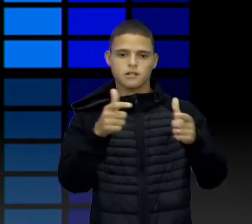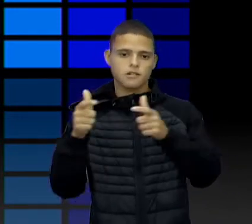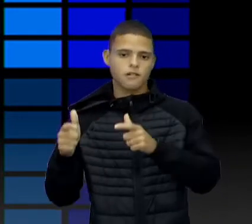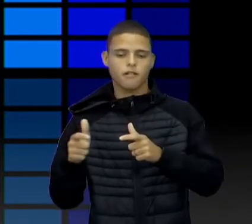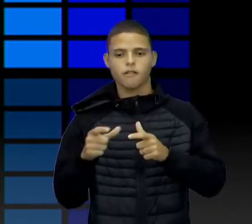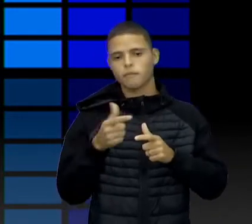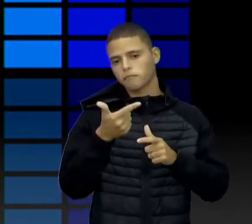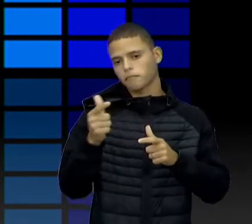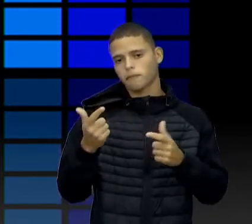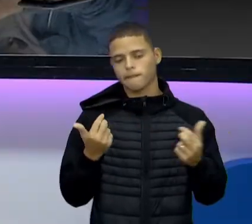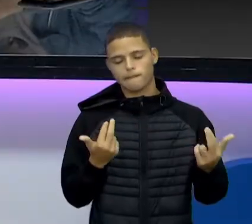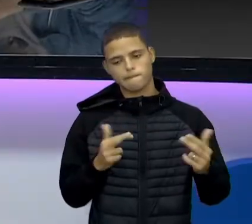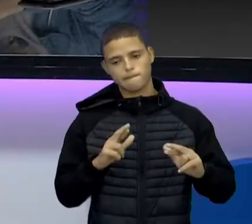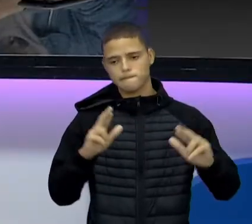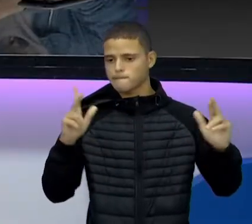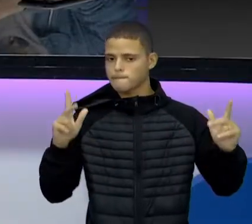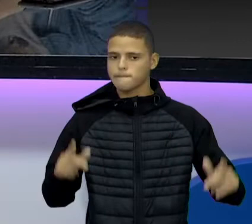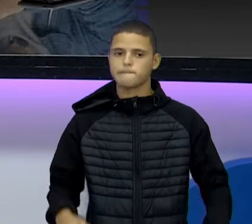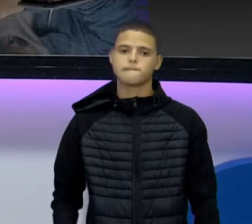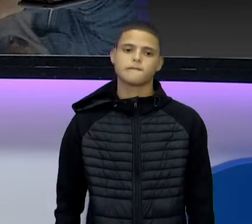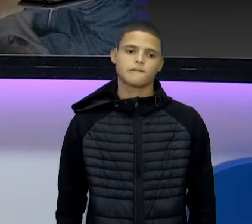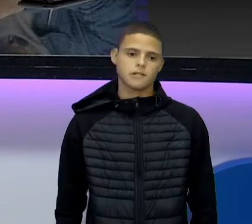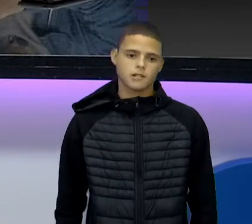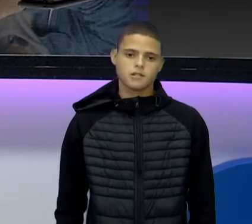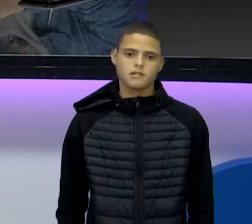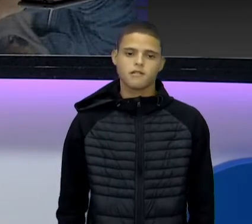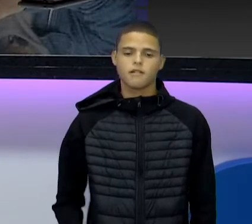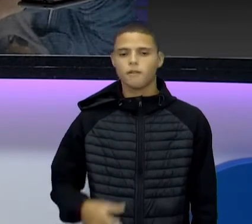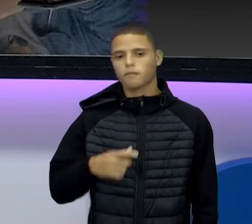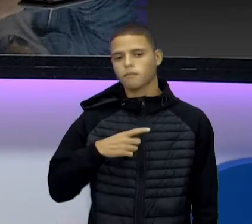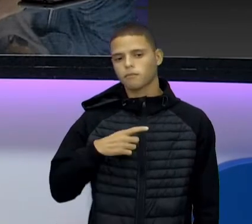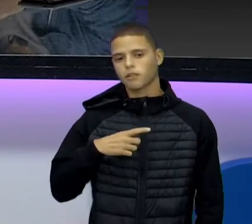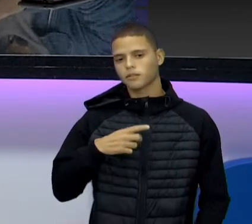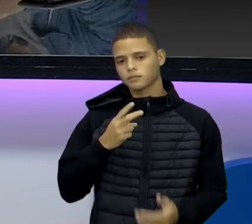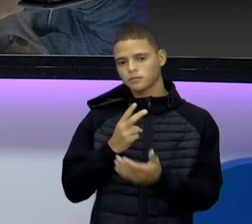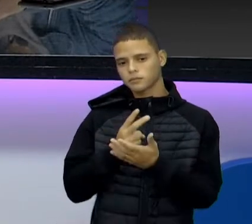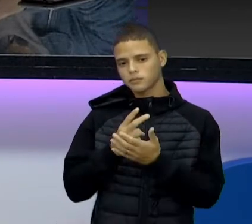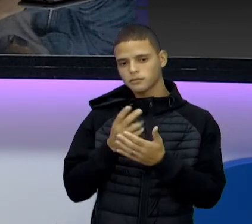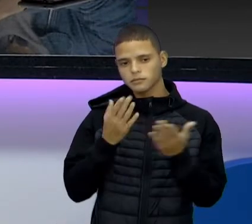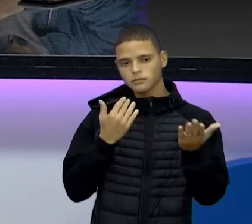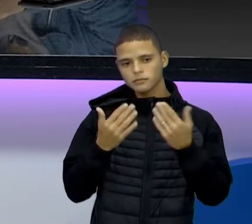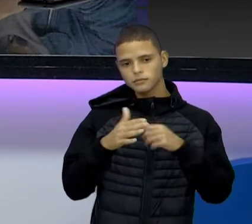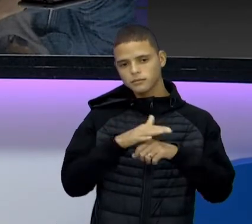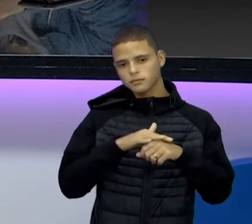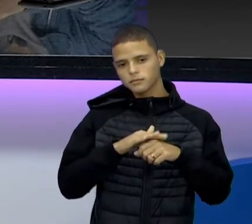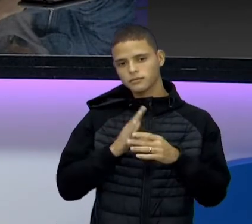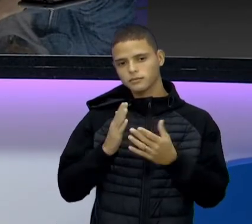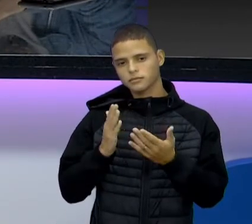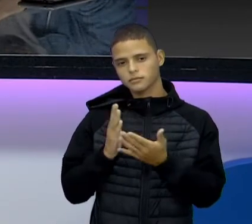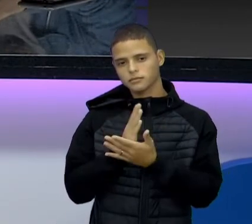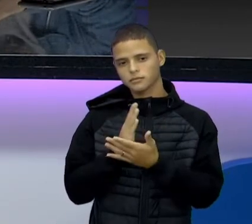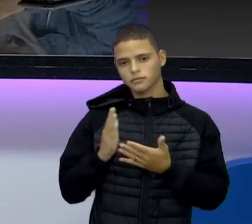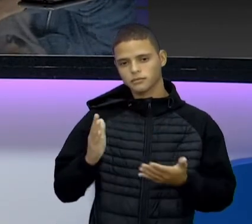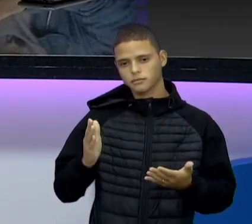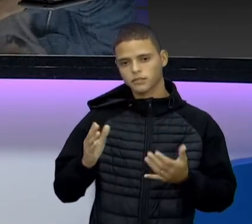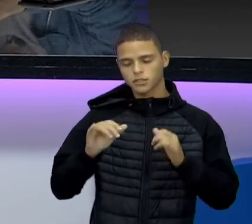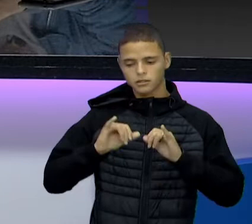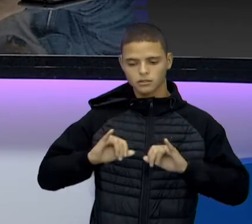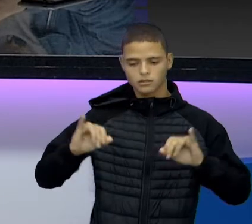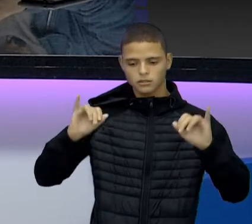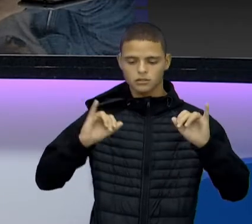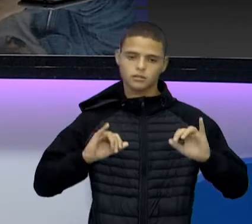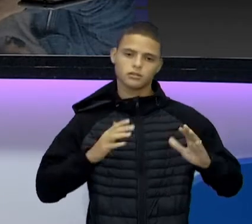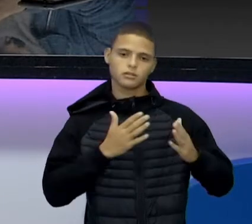mesmo acompanhamento, né? E nós temos comentado muito com eles sobre as mídias comunitárias, né? O jornalismo comunitário, sim,